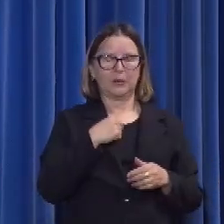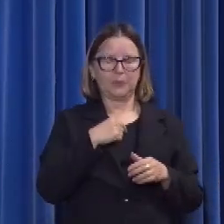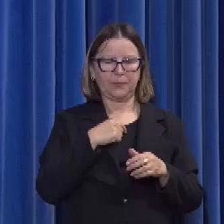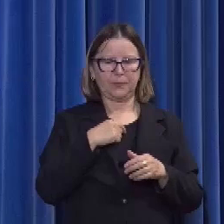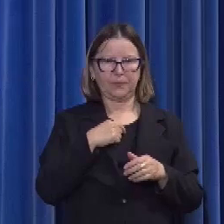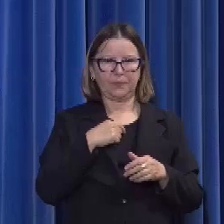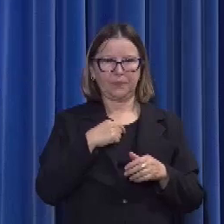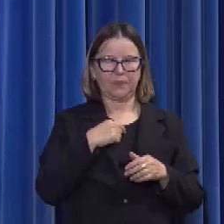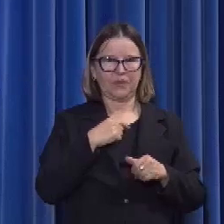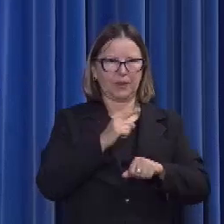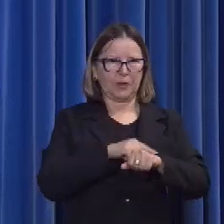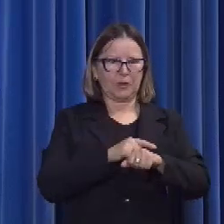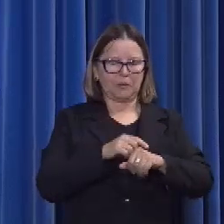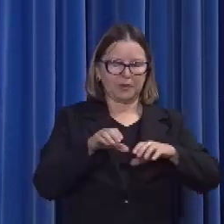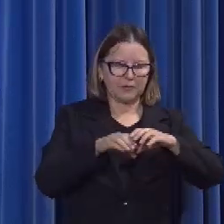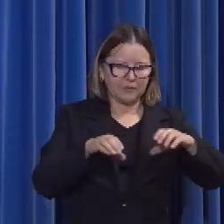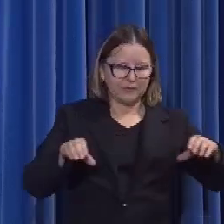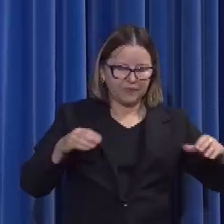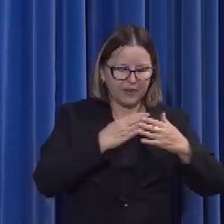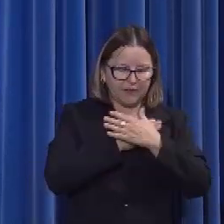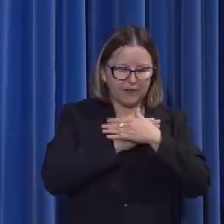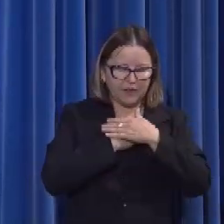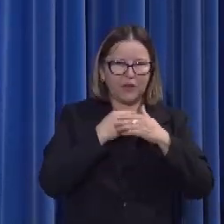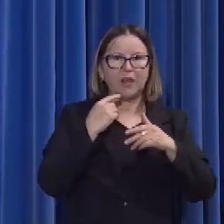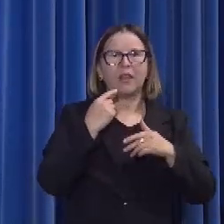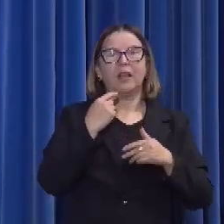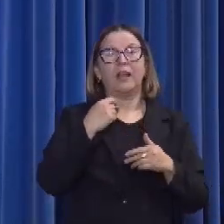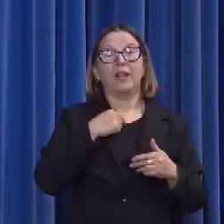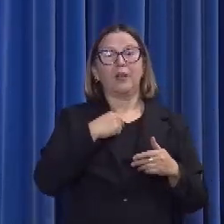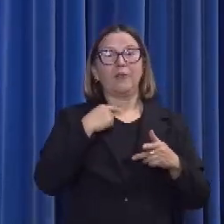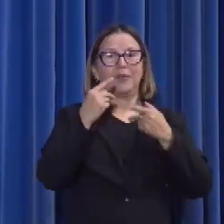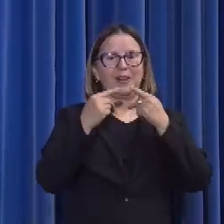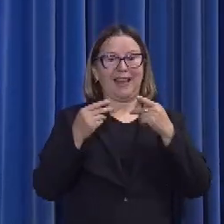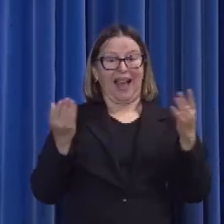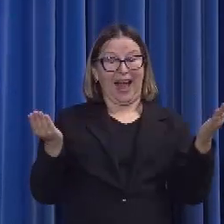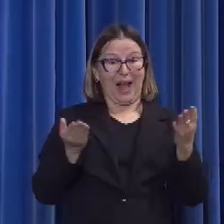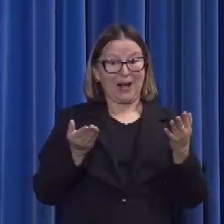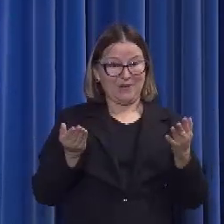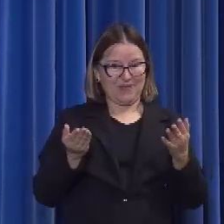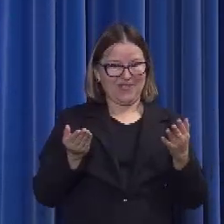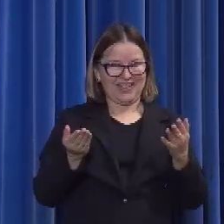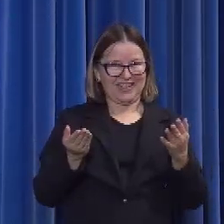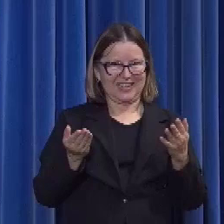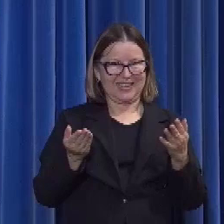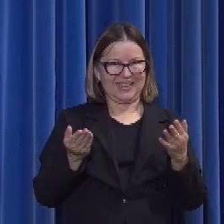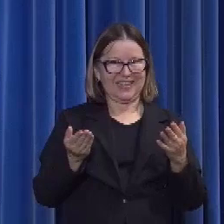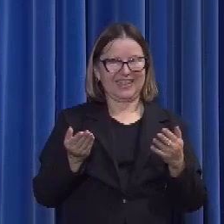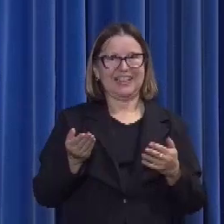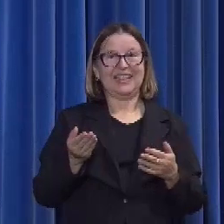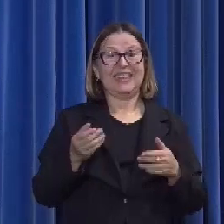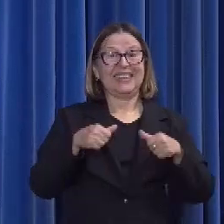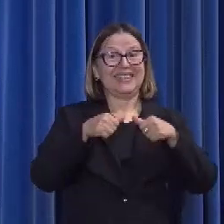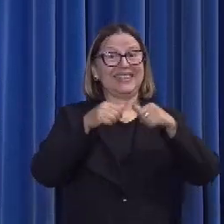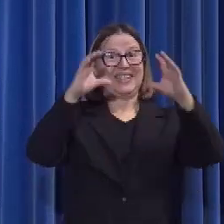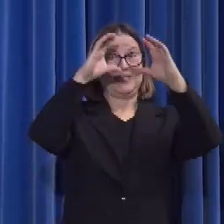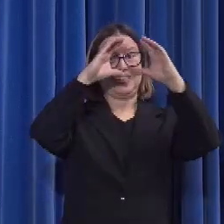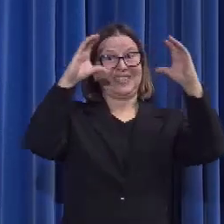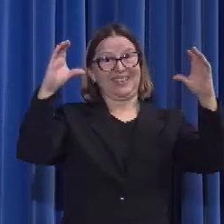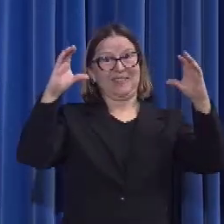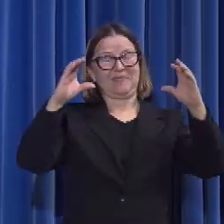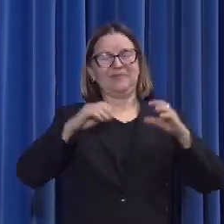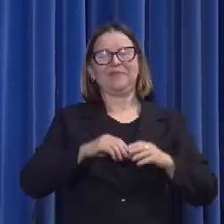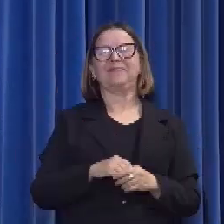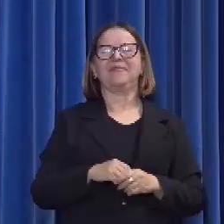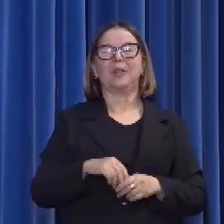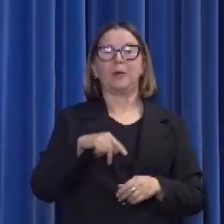onde ele está, ele não estava mais precisando de cadeira de roda. Isso é a esperança que nós temos. Paulo diz que se a